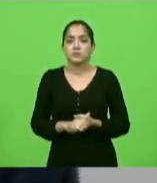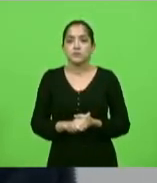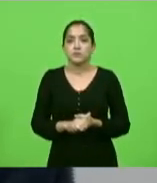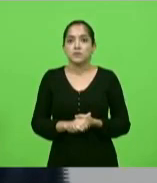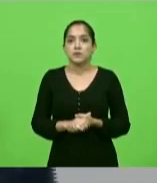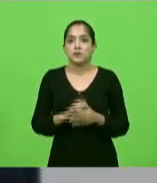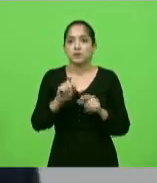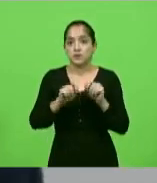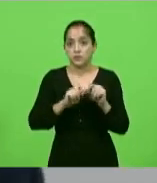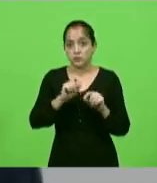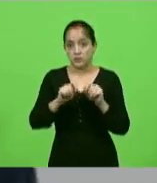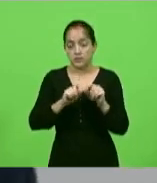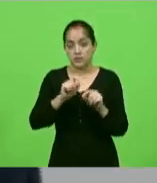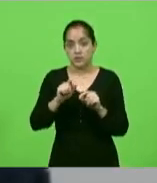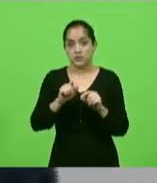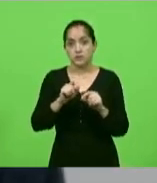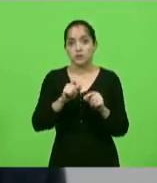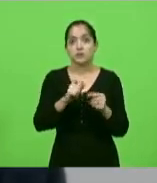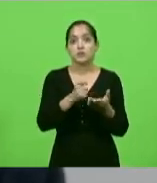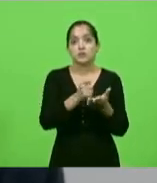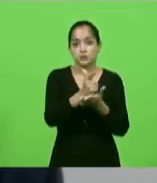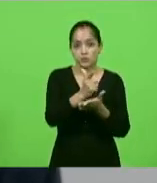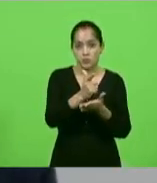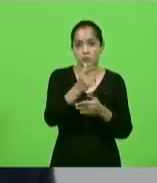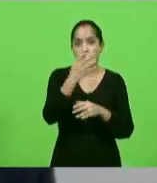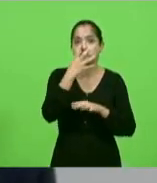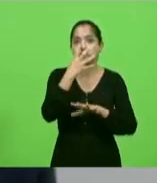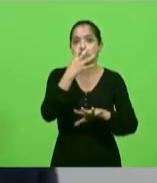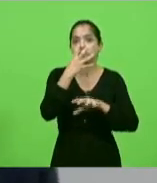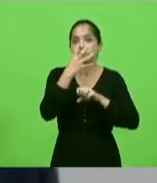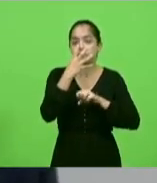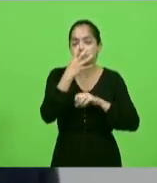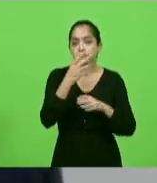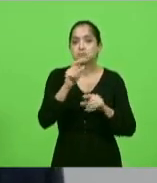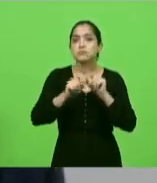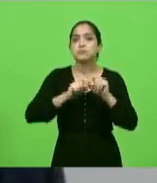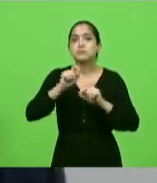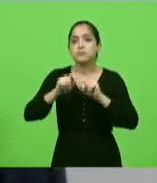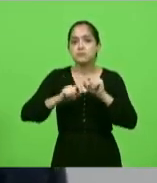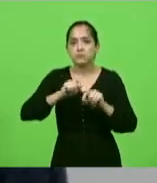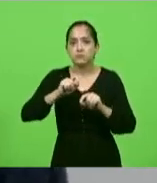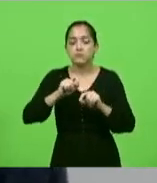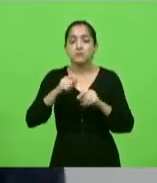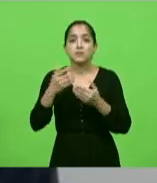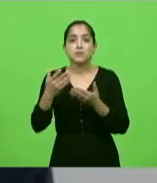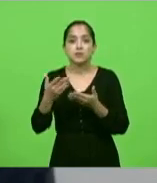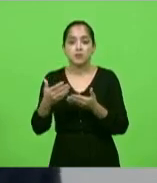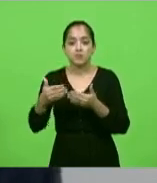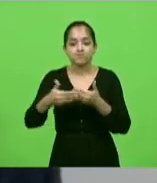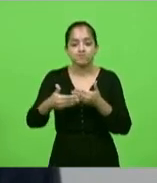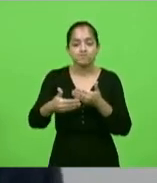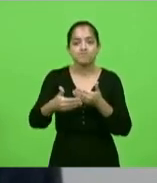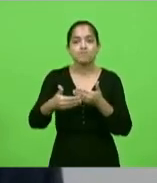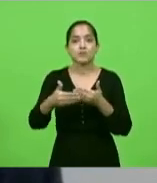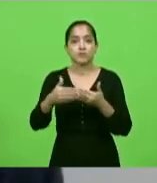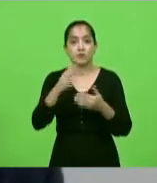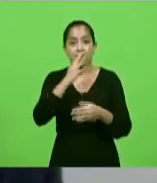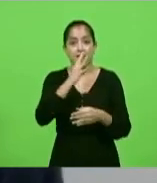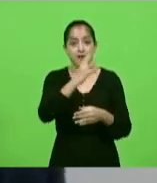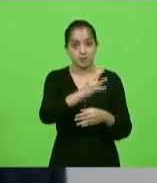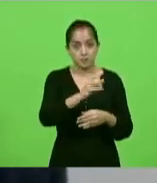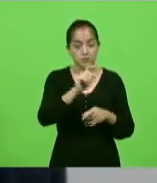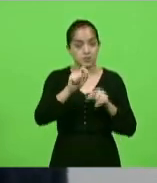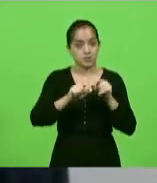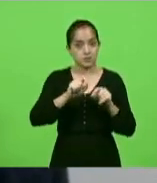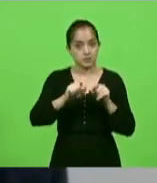trato do caso da aquisição dos respiradores e, por sua natural consequência, que foi a acusação a